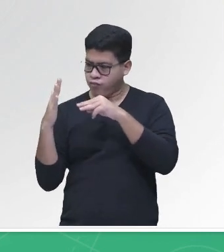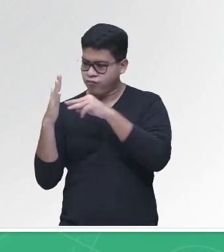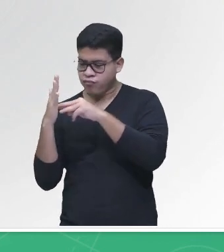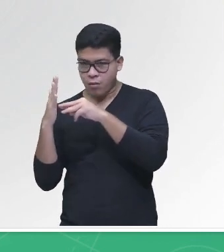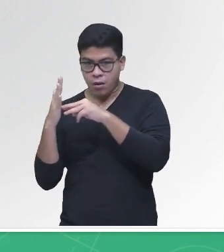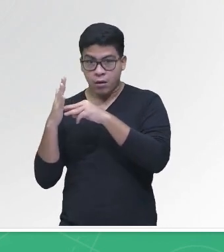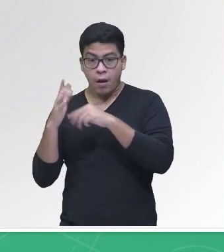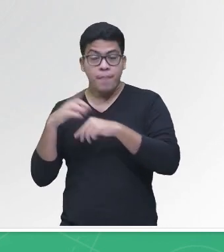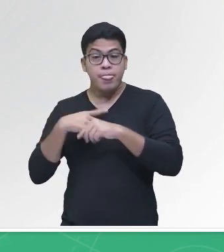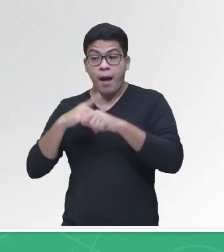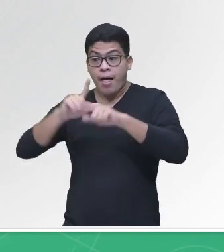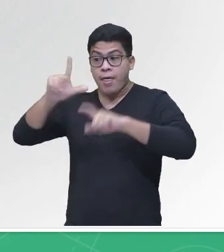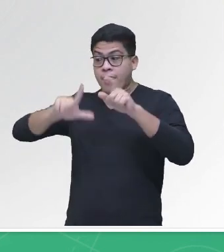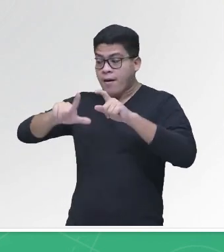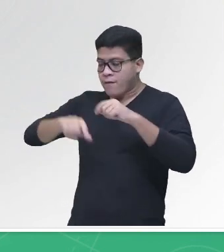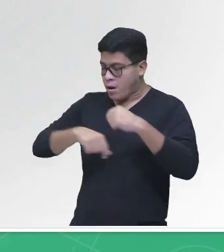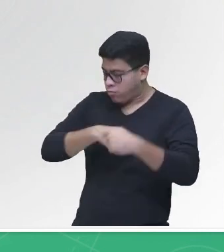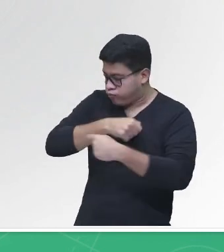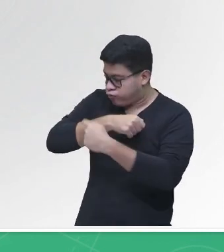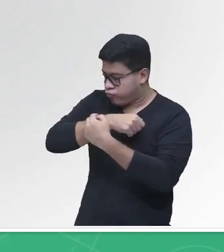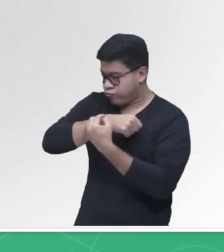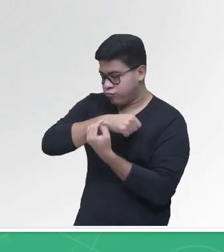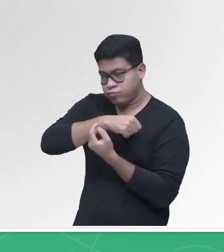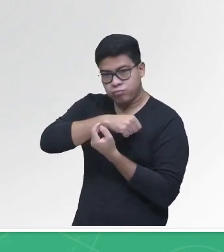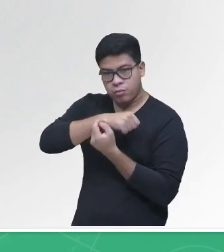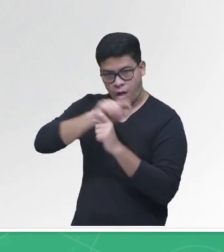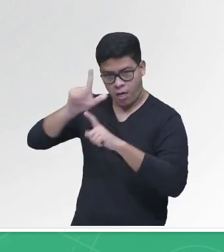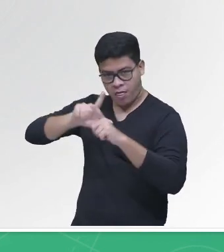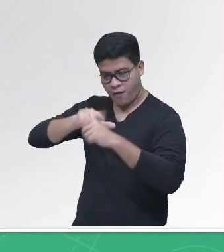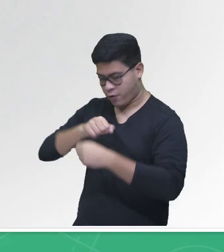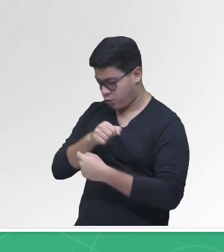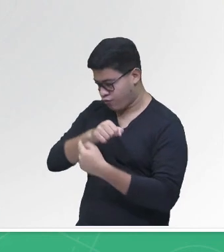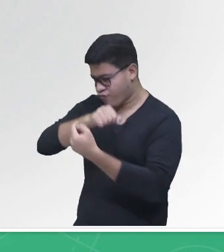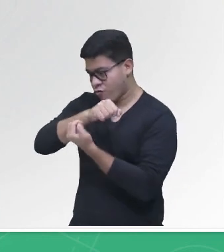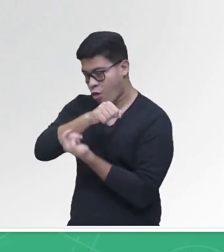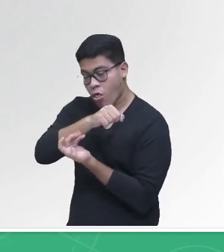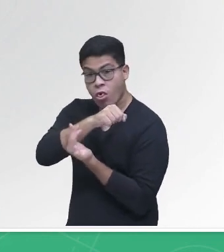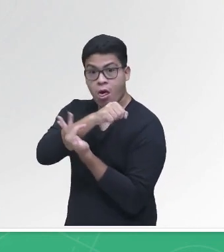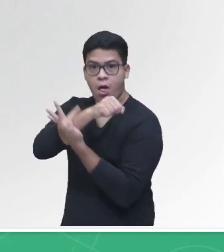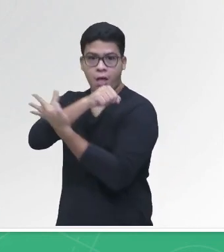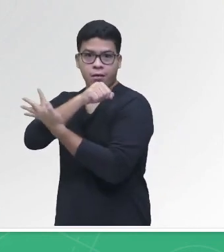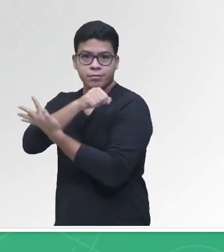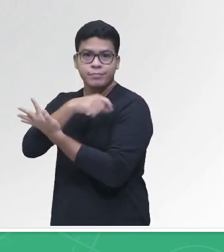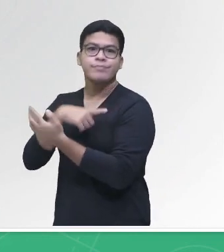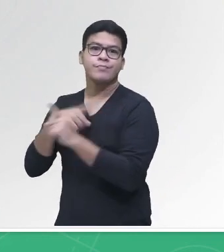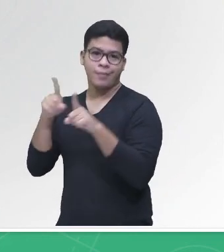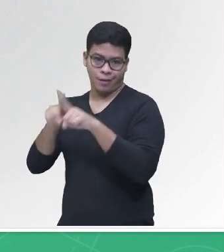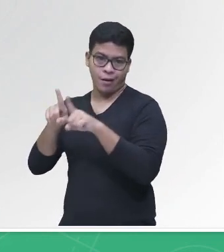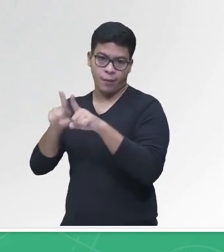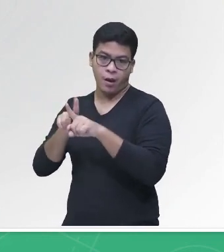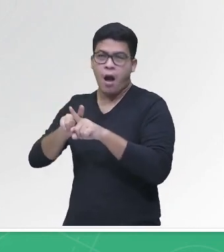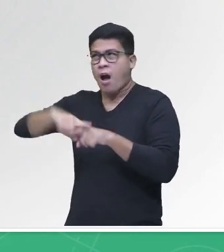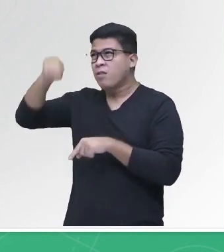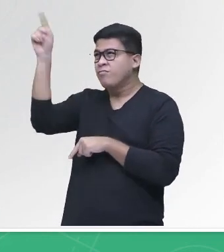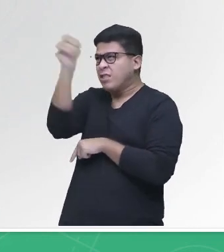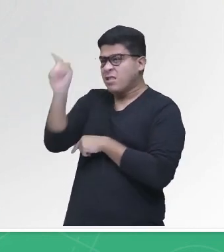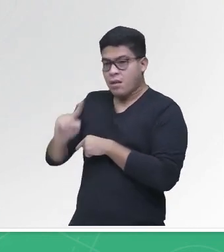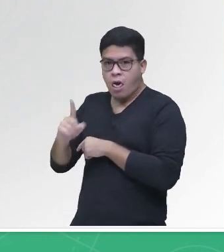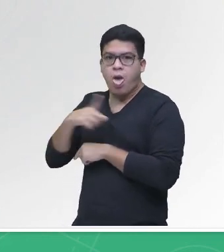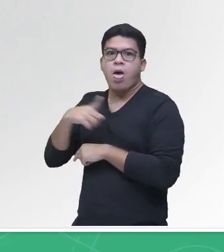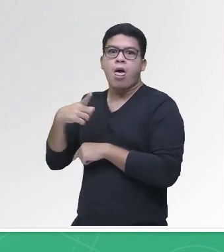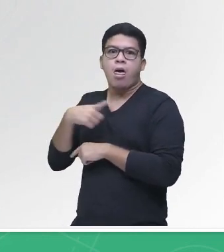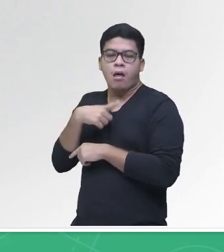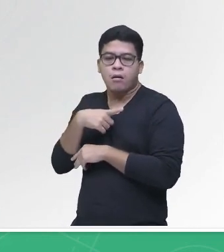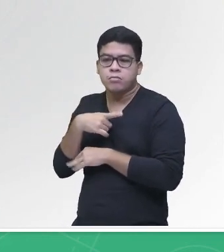TV de tubo após desligá-la, é a indução, e também os raios têm um processo de eletrização por